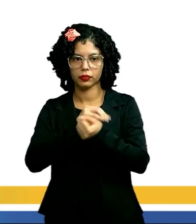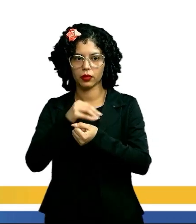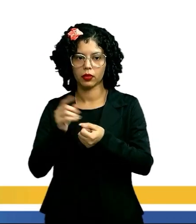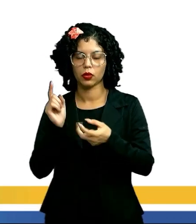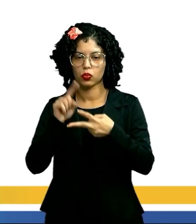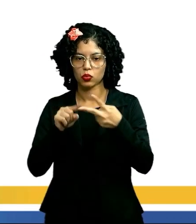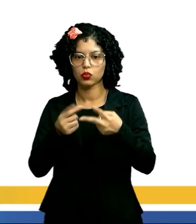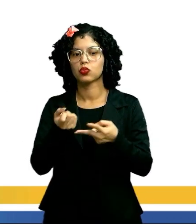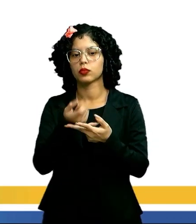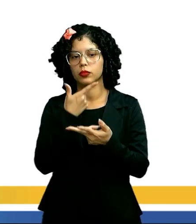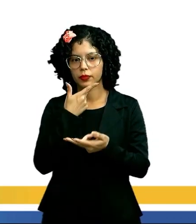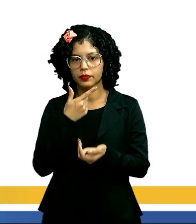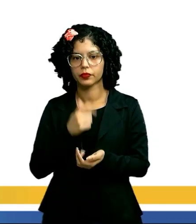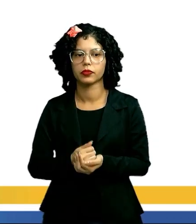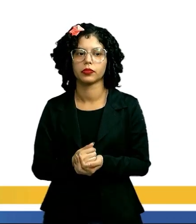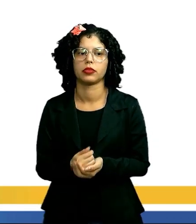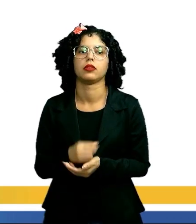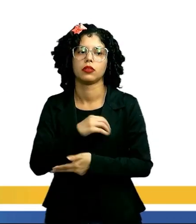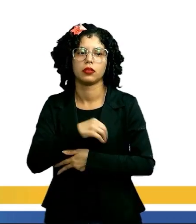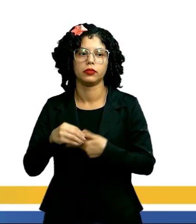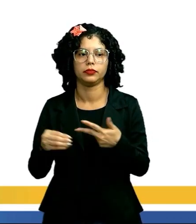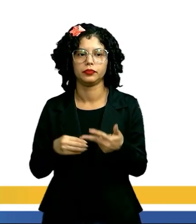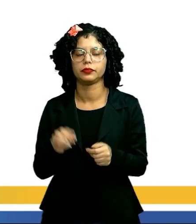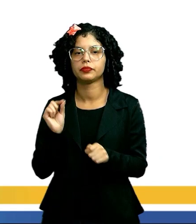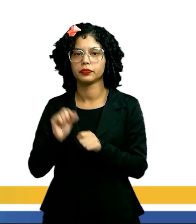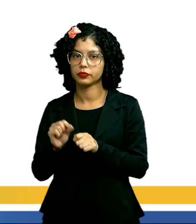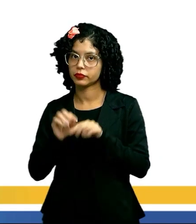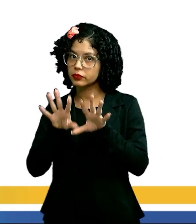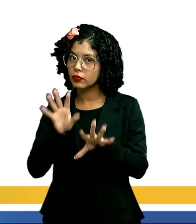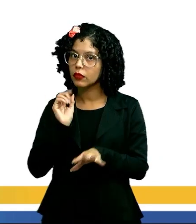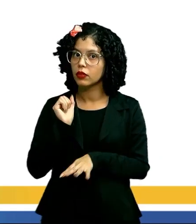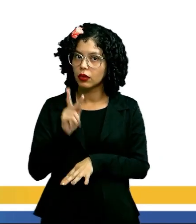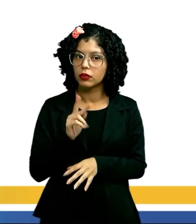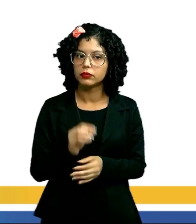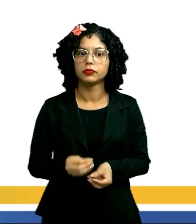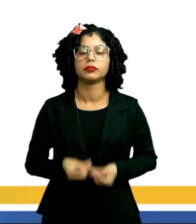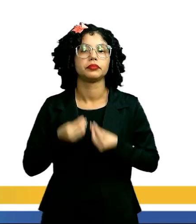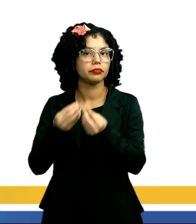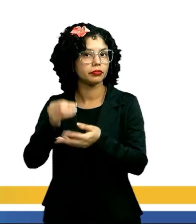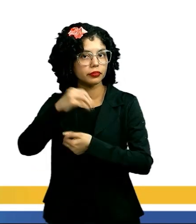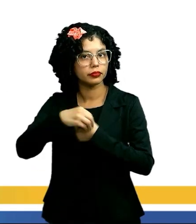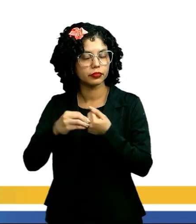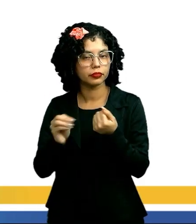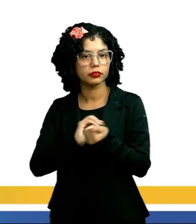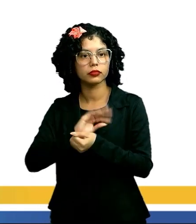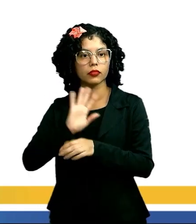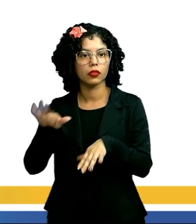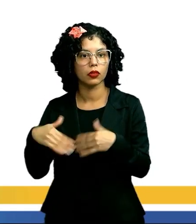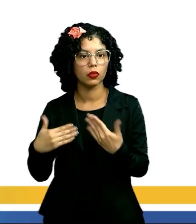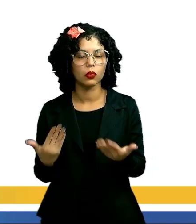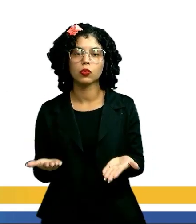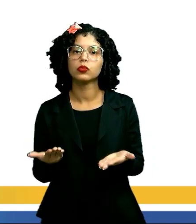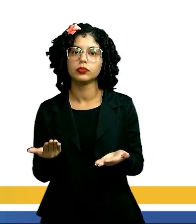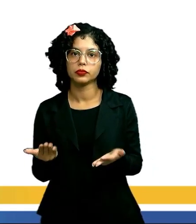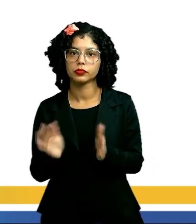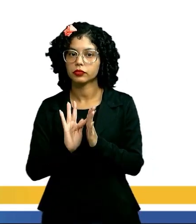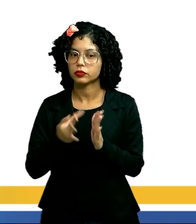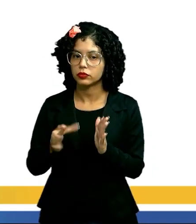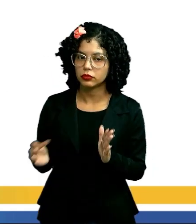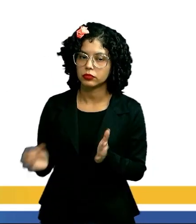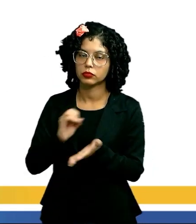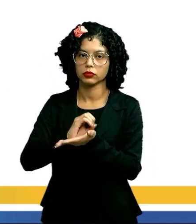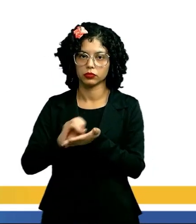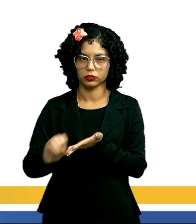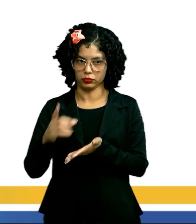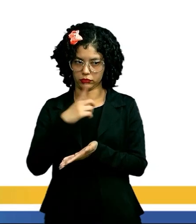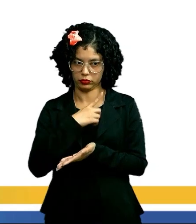dois medicamentos e o Enem vem fazendo muito isso, tá, pessoal? Então ele dá a molécula pra gente e ele quer saber quais são as funções